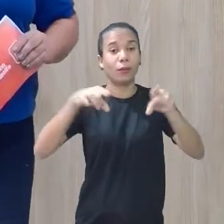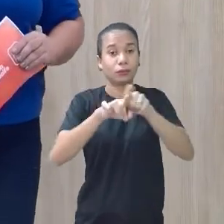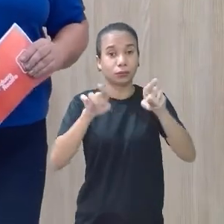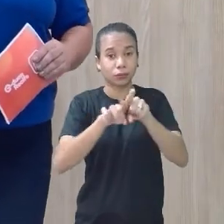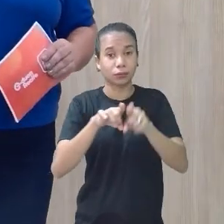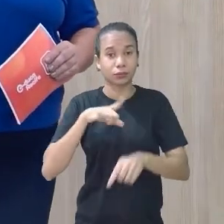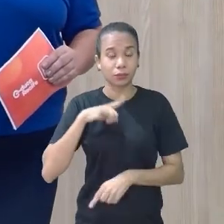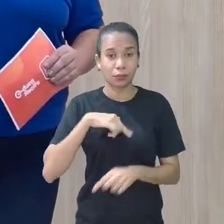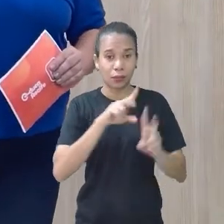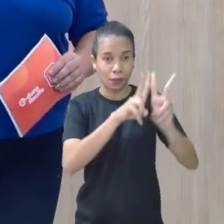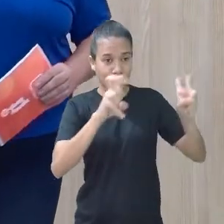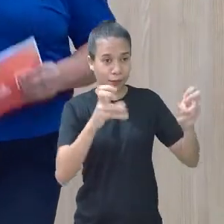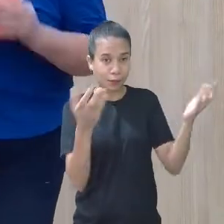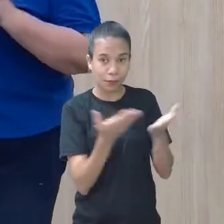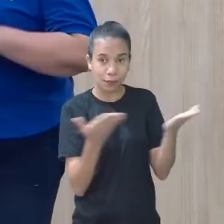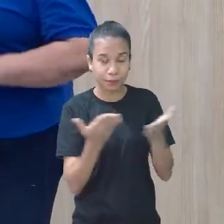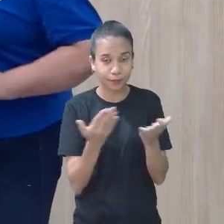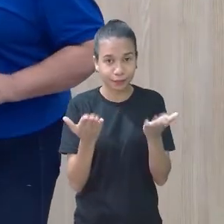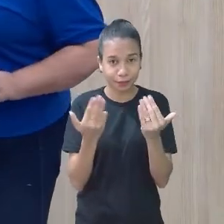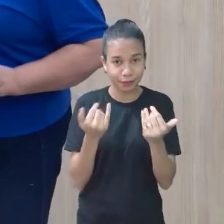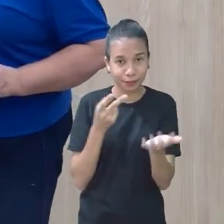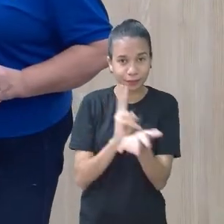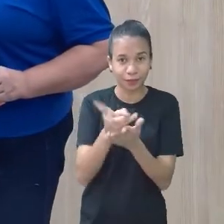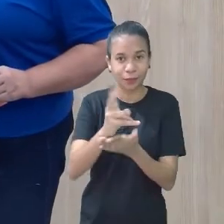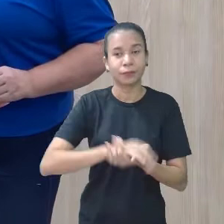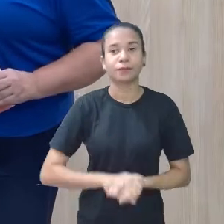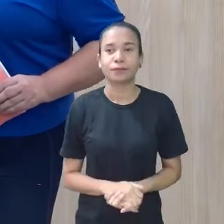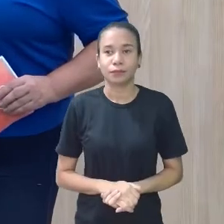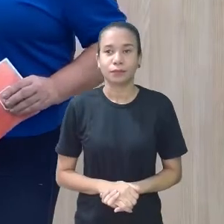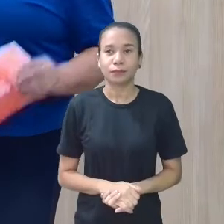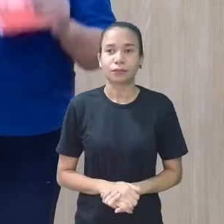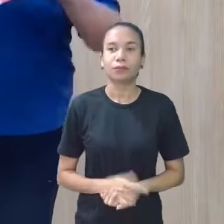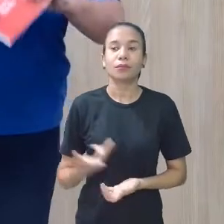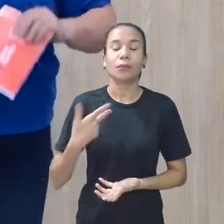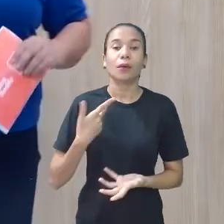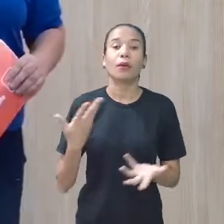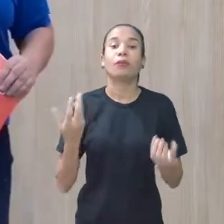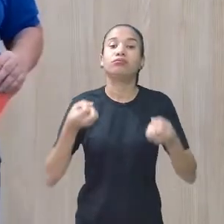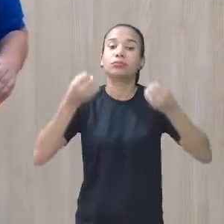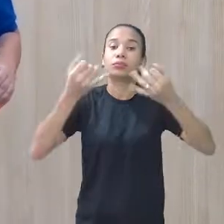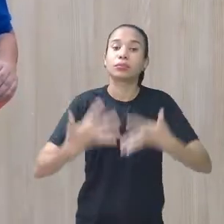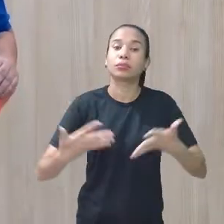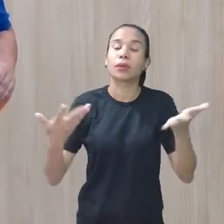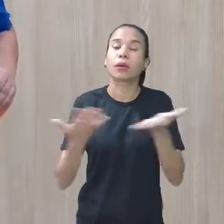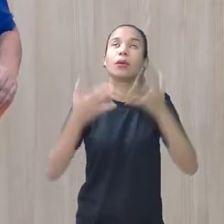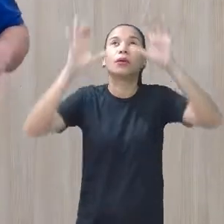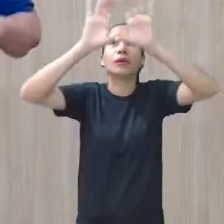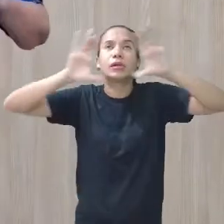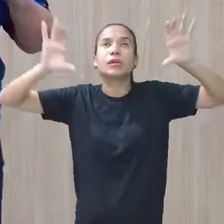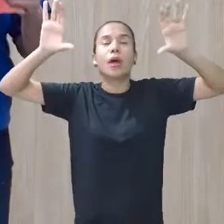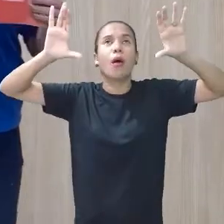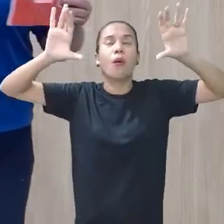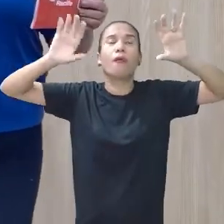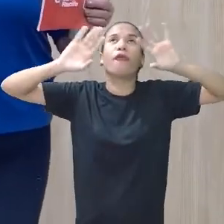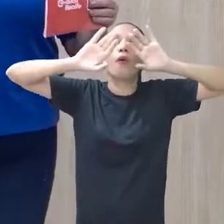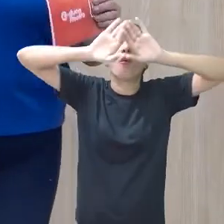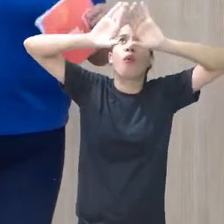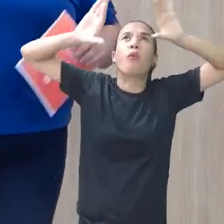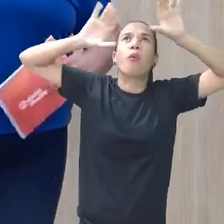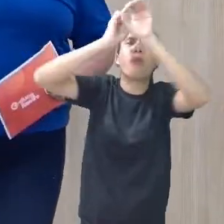também do nosso tema de hoje. Mas vamos continuar. A gente está falando de céu, a gente está falando